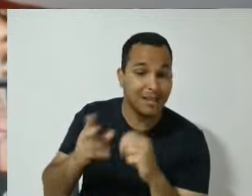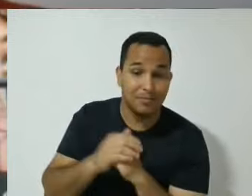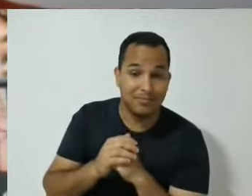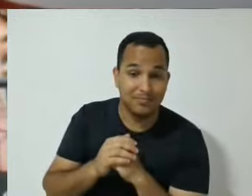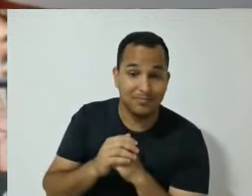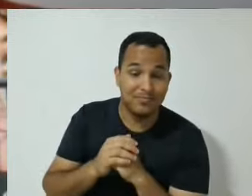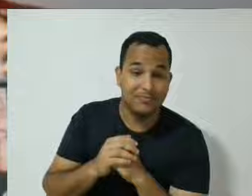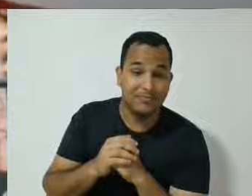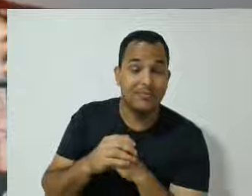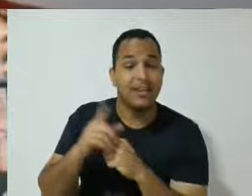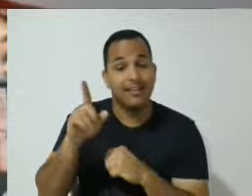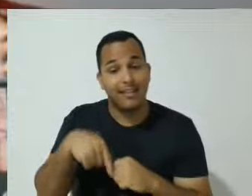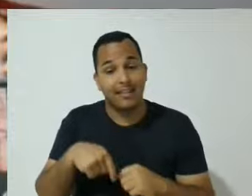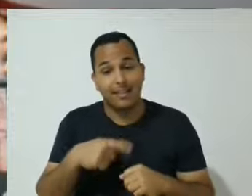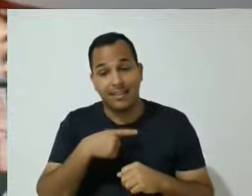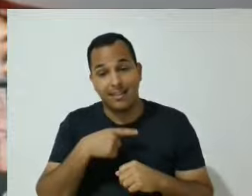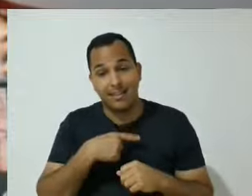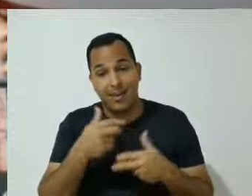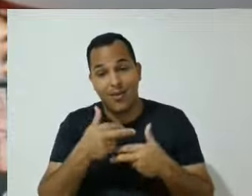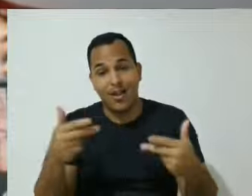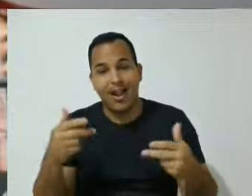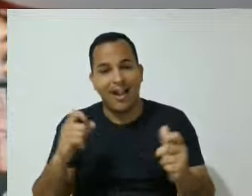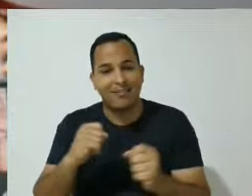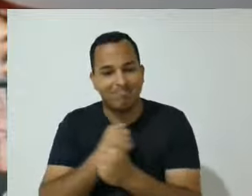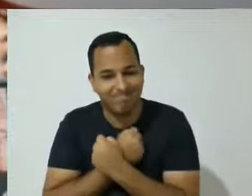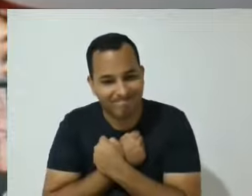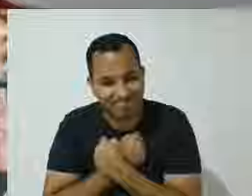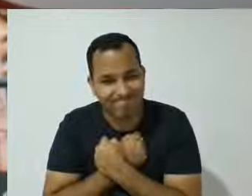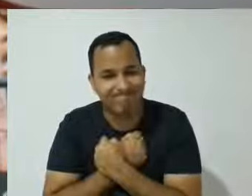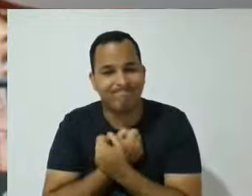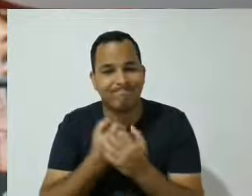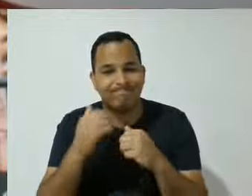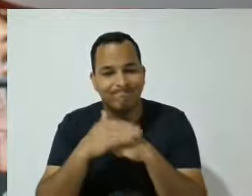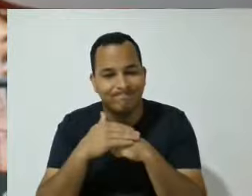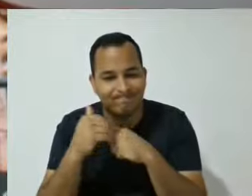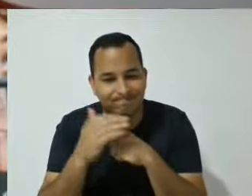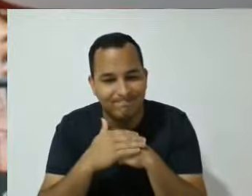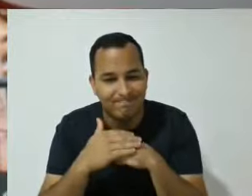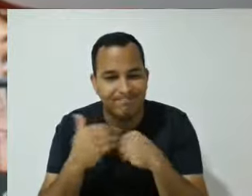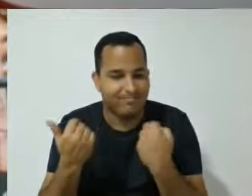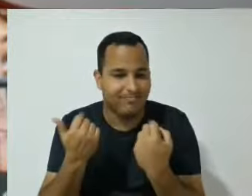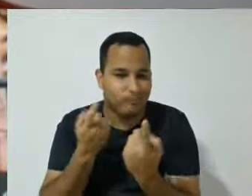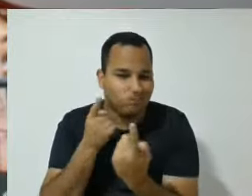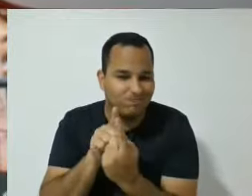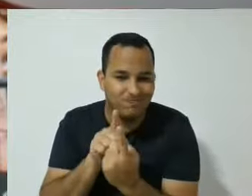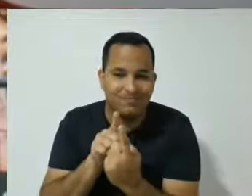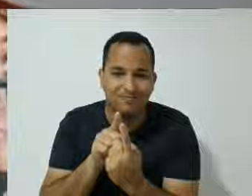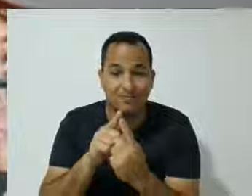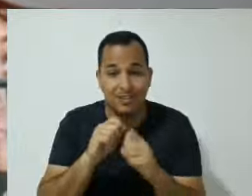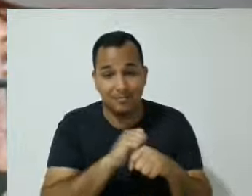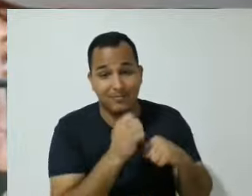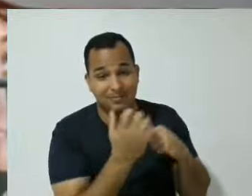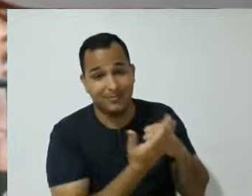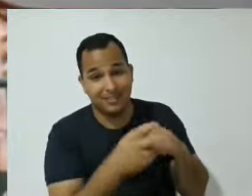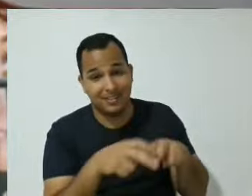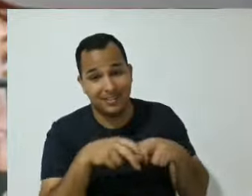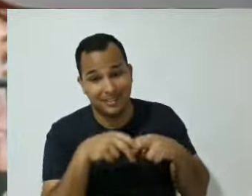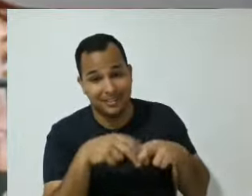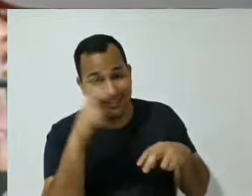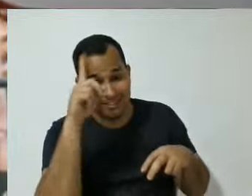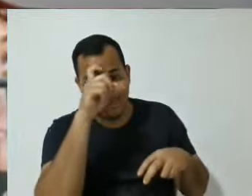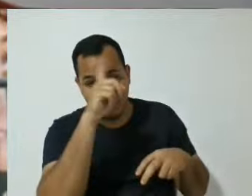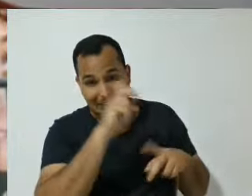essa coisa do abraço, né? Do afeto. Por isso que a pandemia foi tão difícil para nós.